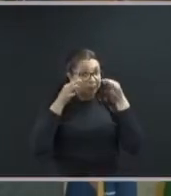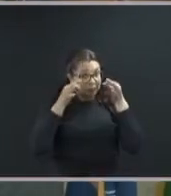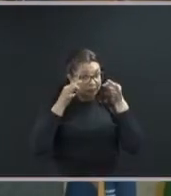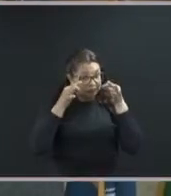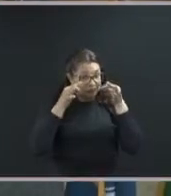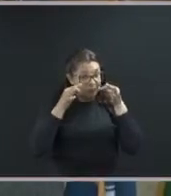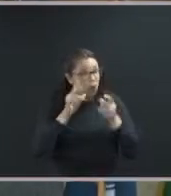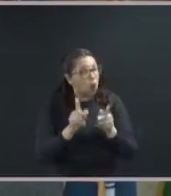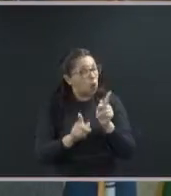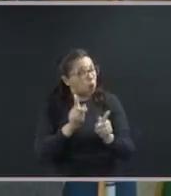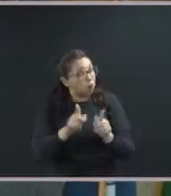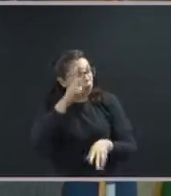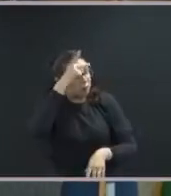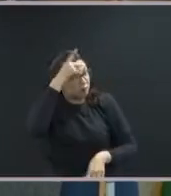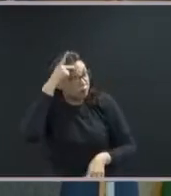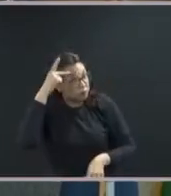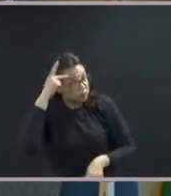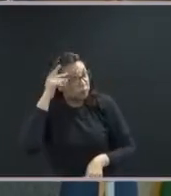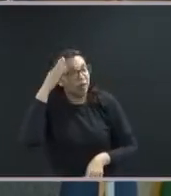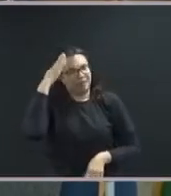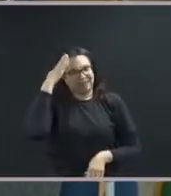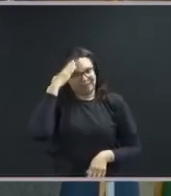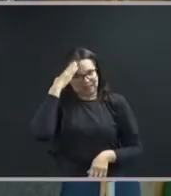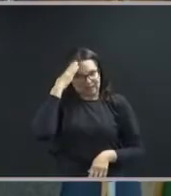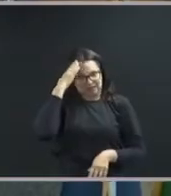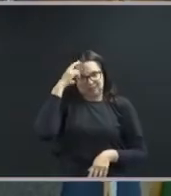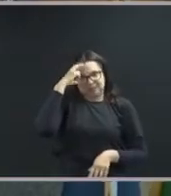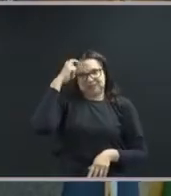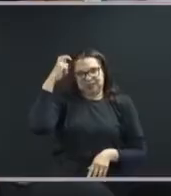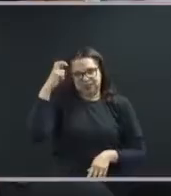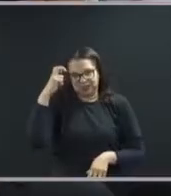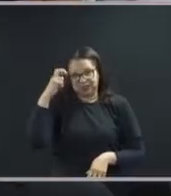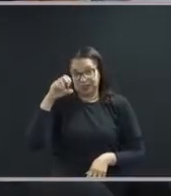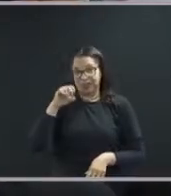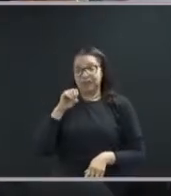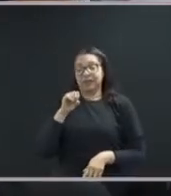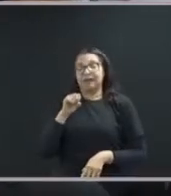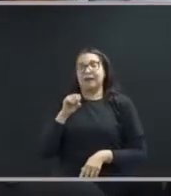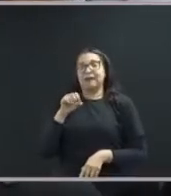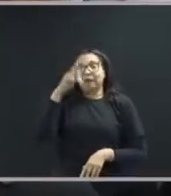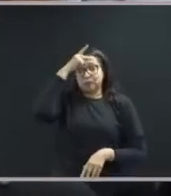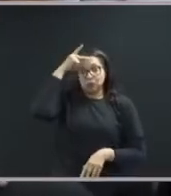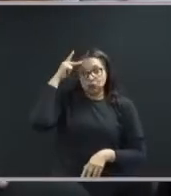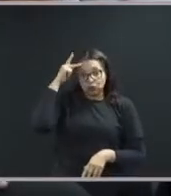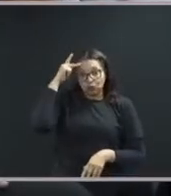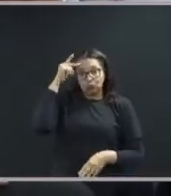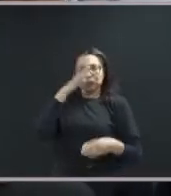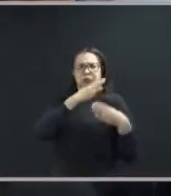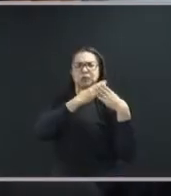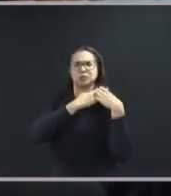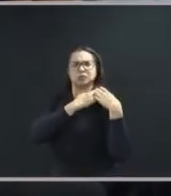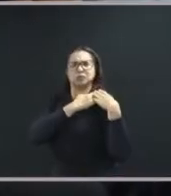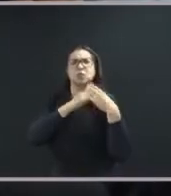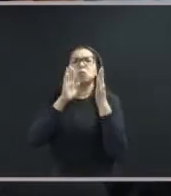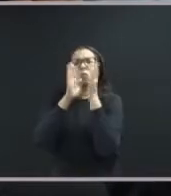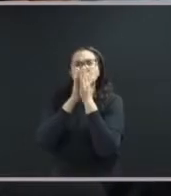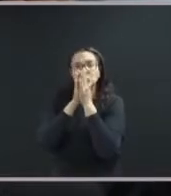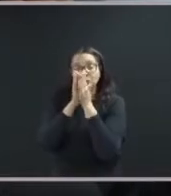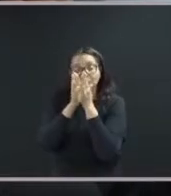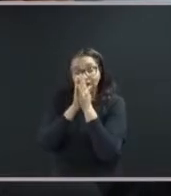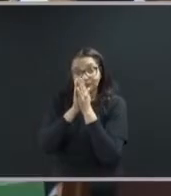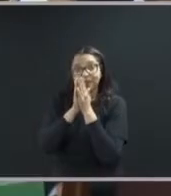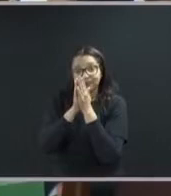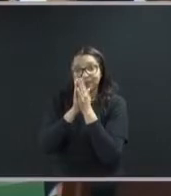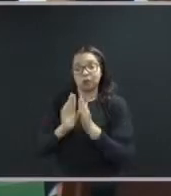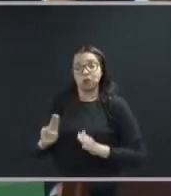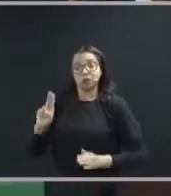O povo não quer qualquer um põe a mão na cabeça dele, não. E o irmão tribuloso aqui, e criticando e tal, e não sei